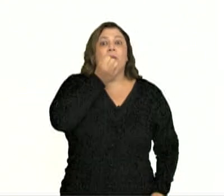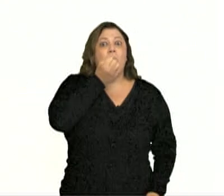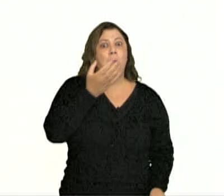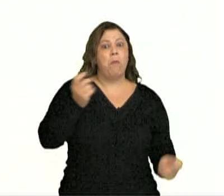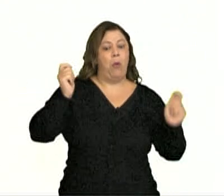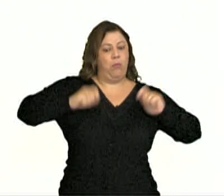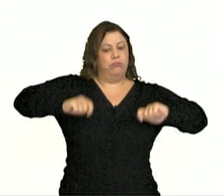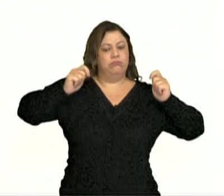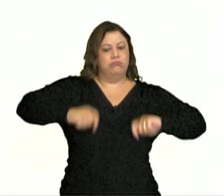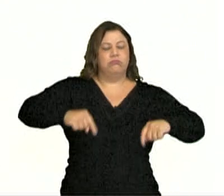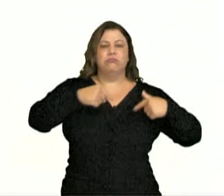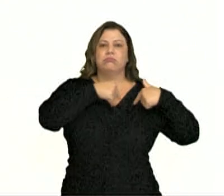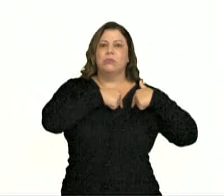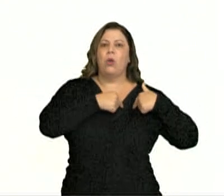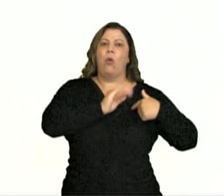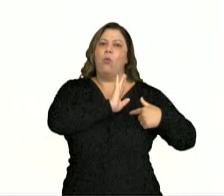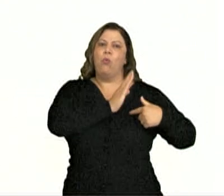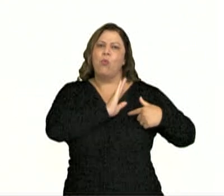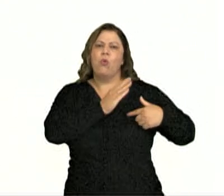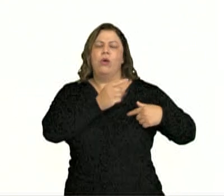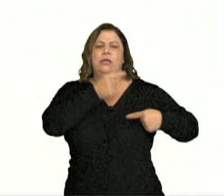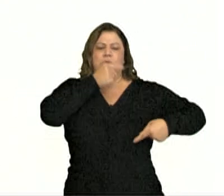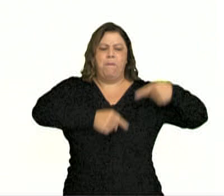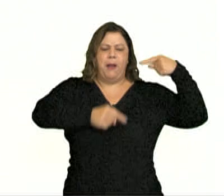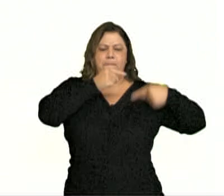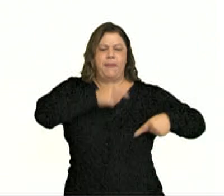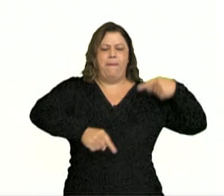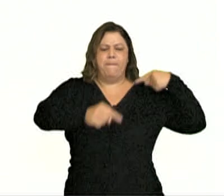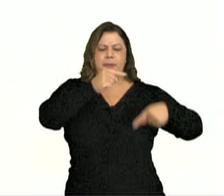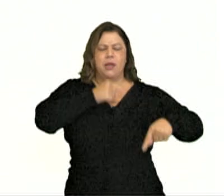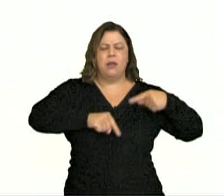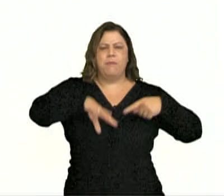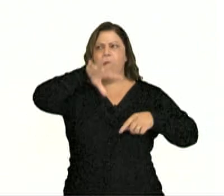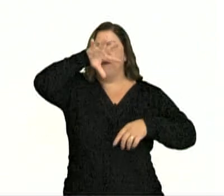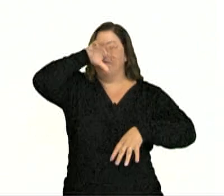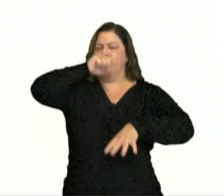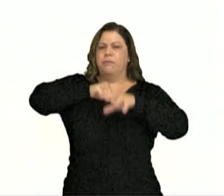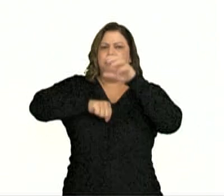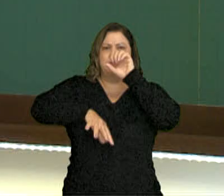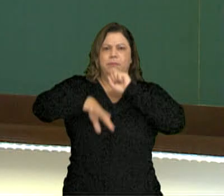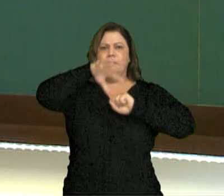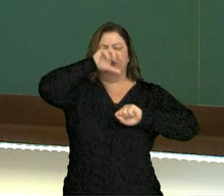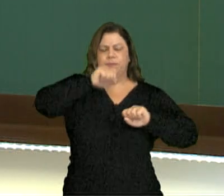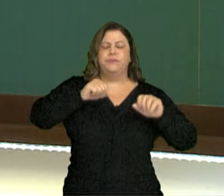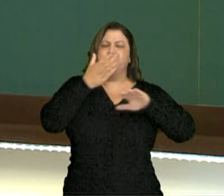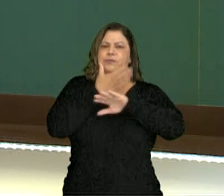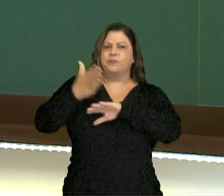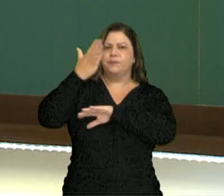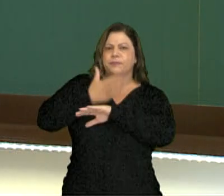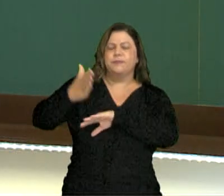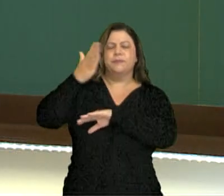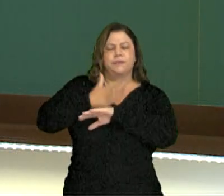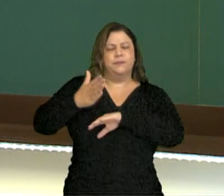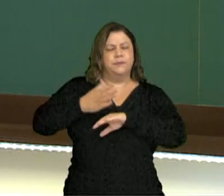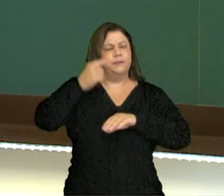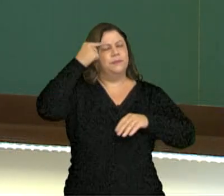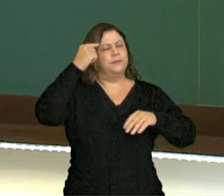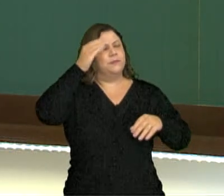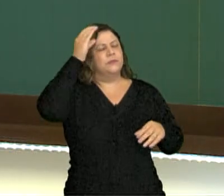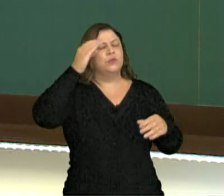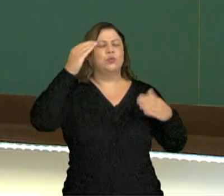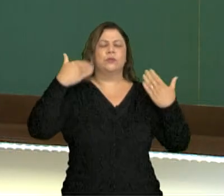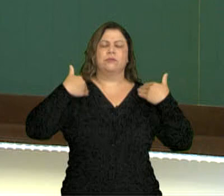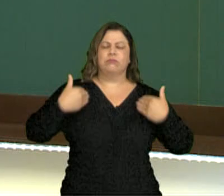sistemas cardiovascular e respiratório. Então, se nós pensarmos na prática ali da ginástica de